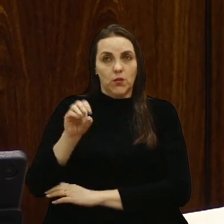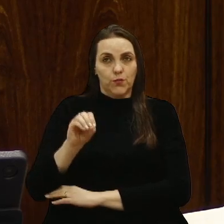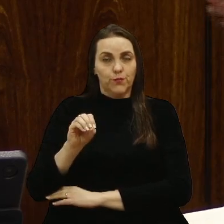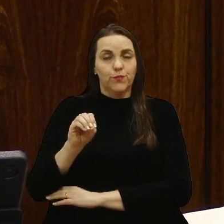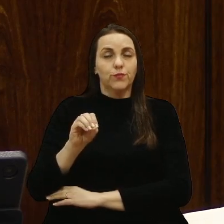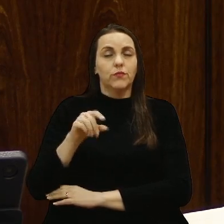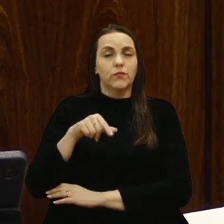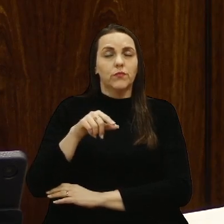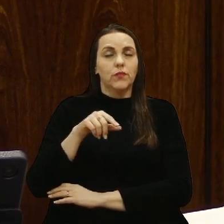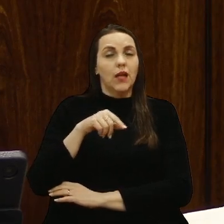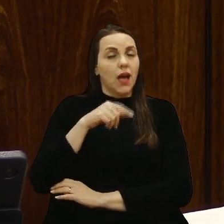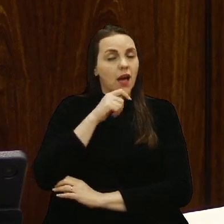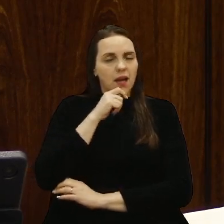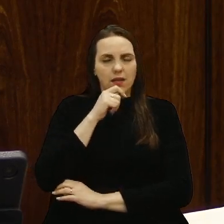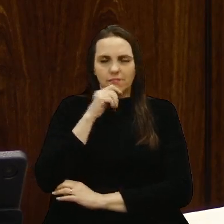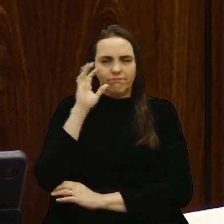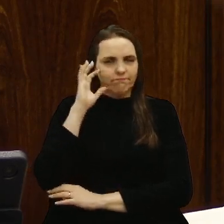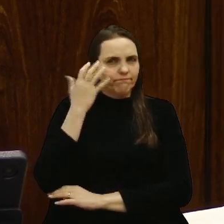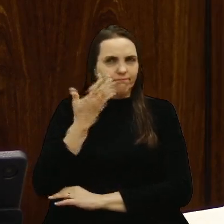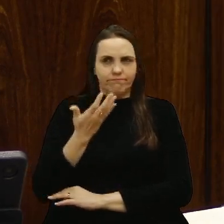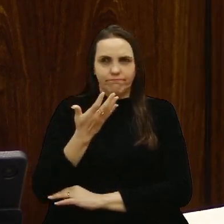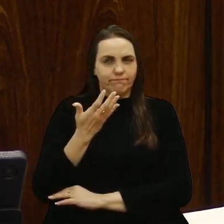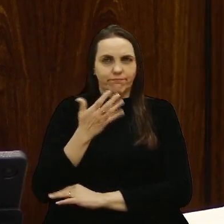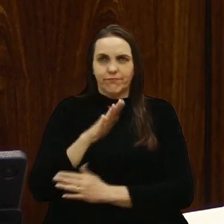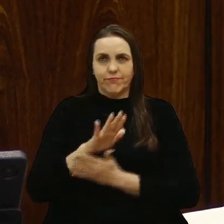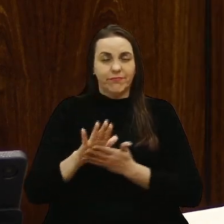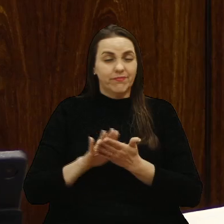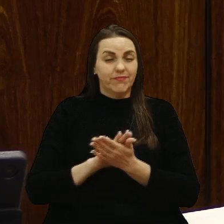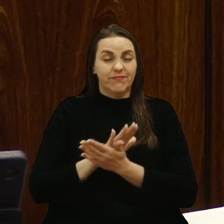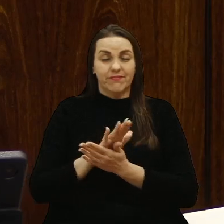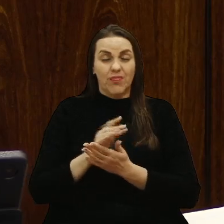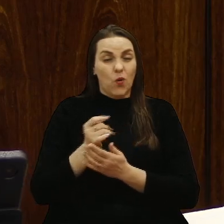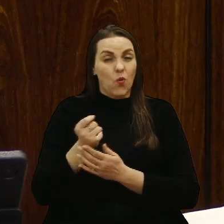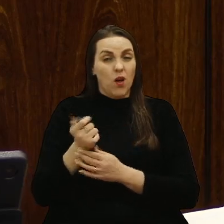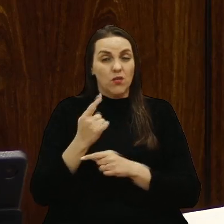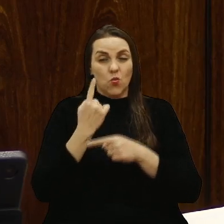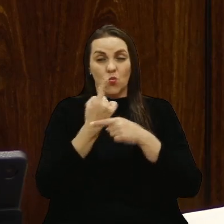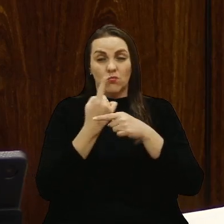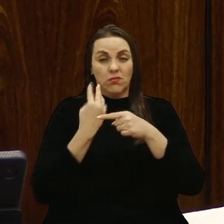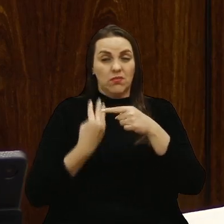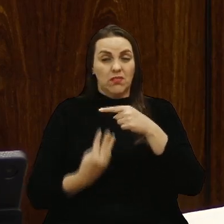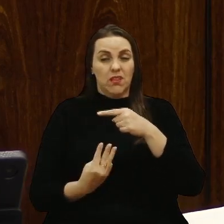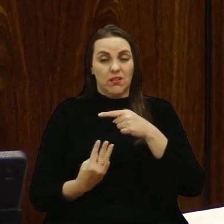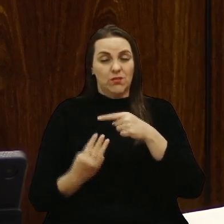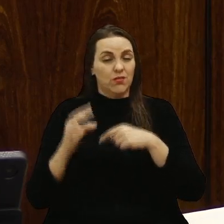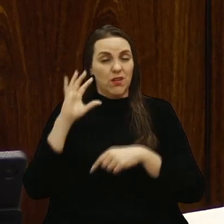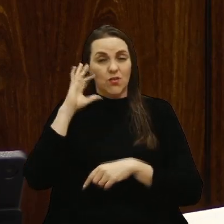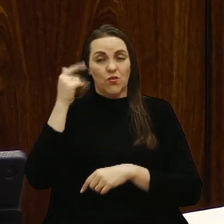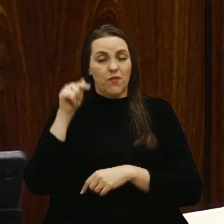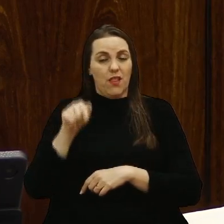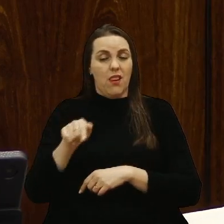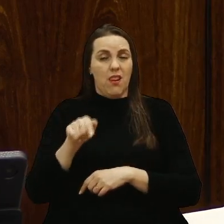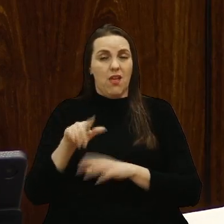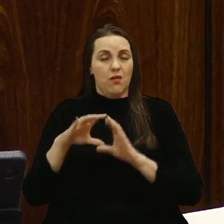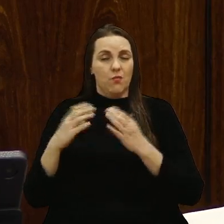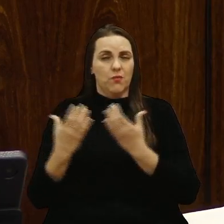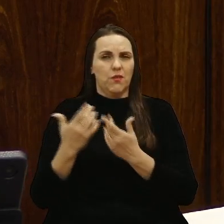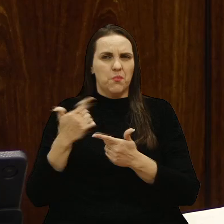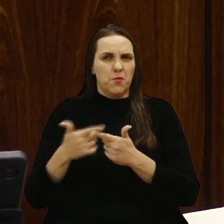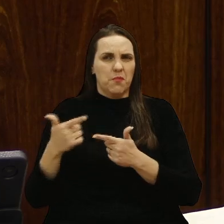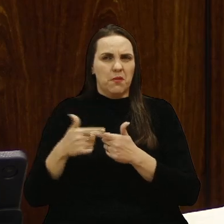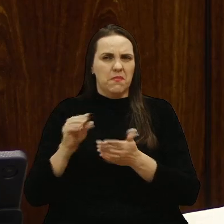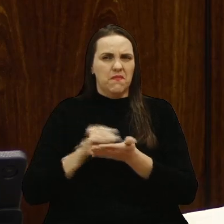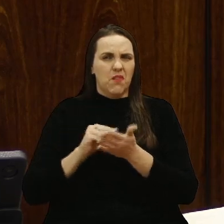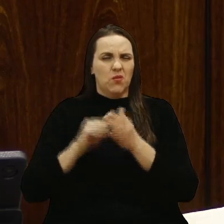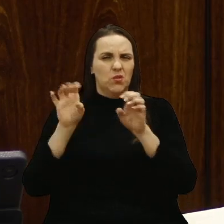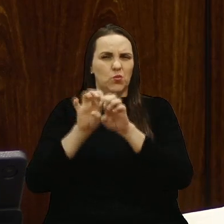tem solucionado nenhum terço dos problemas daquela comunidade, que é uma falta de estrutura em todas